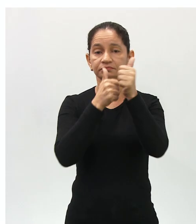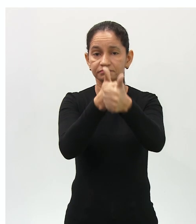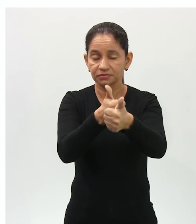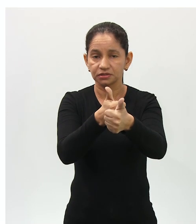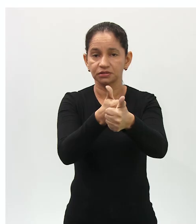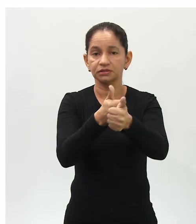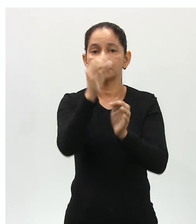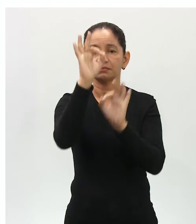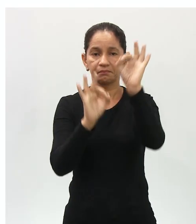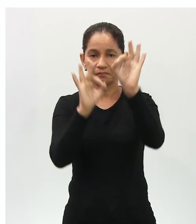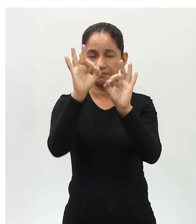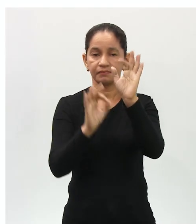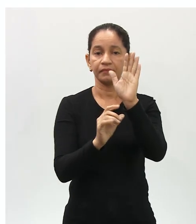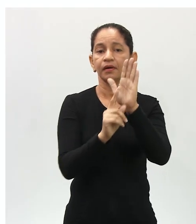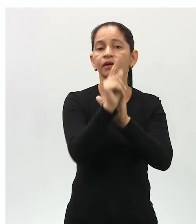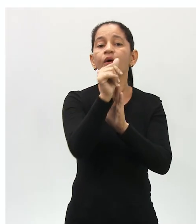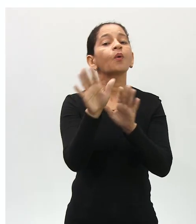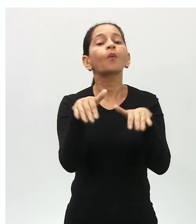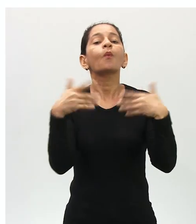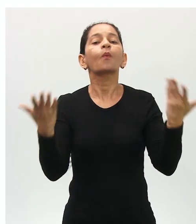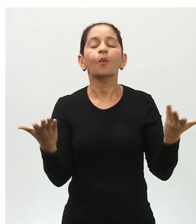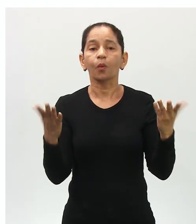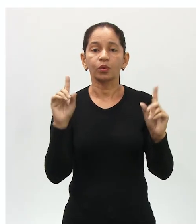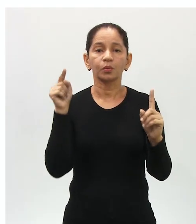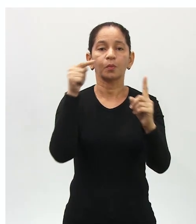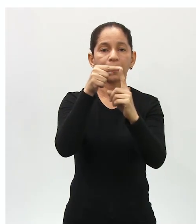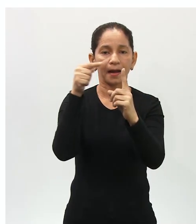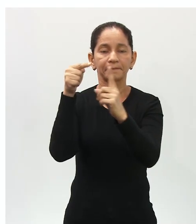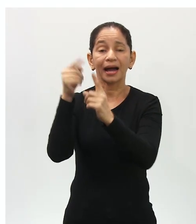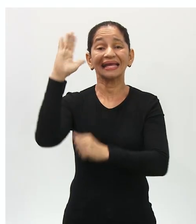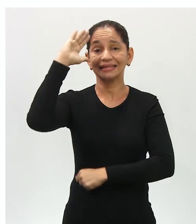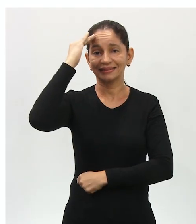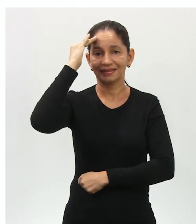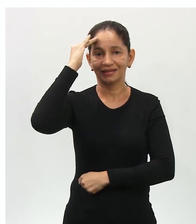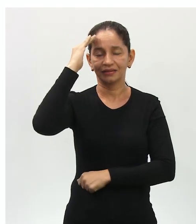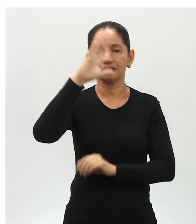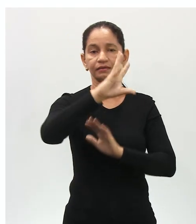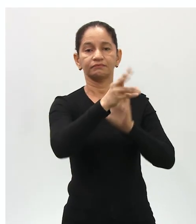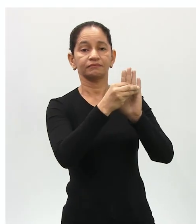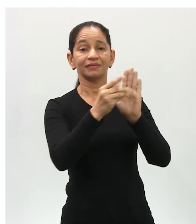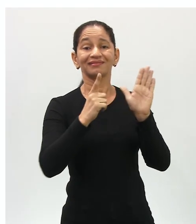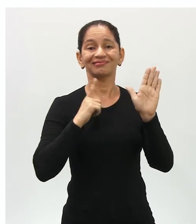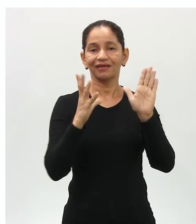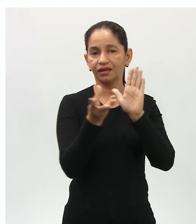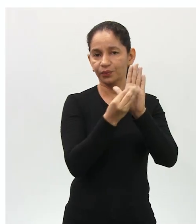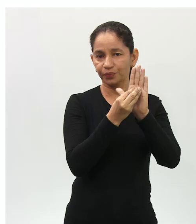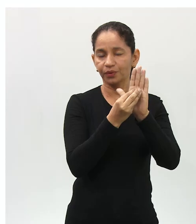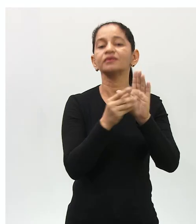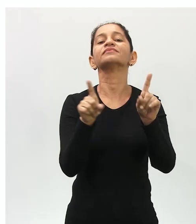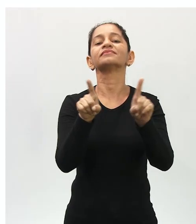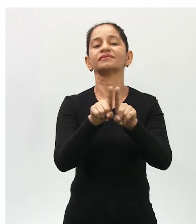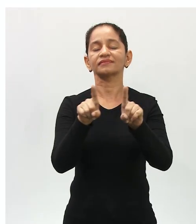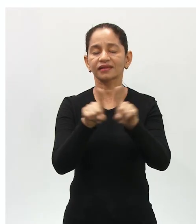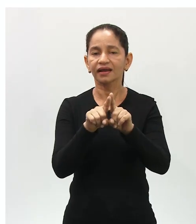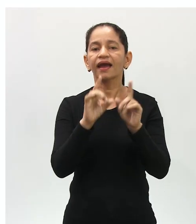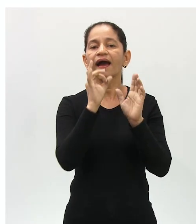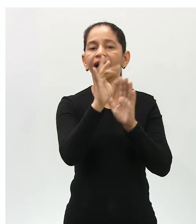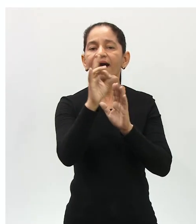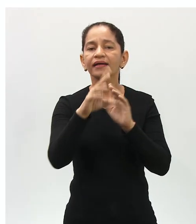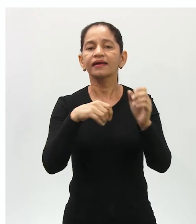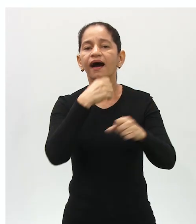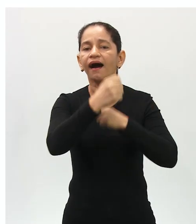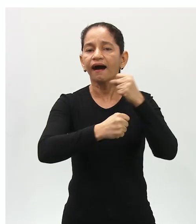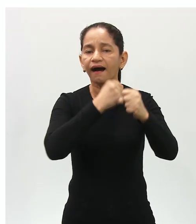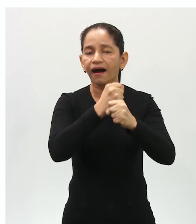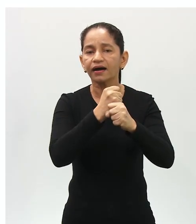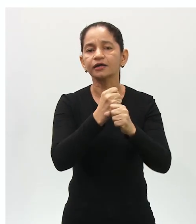Diretrizes Orçamentárias, compreenderá as metas e prioridades da administração para cada